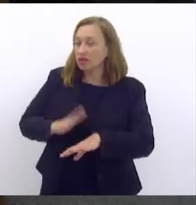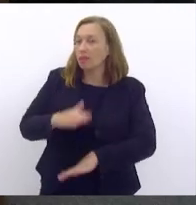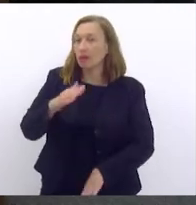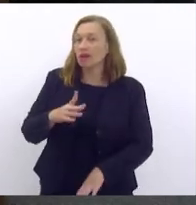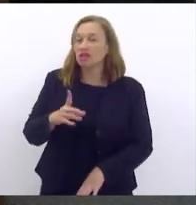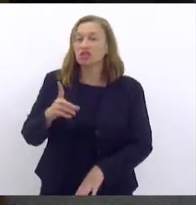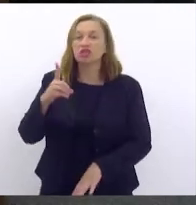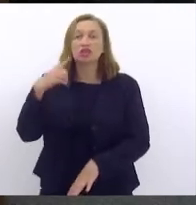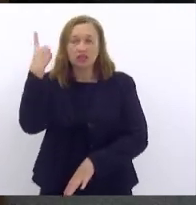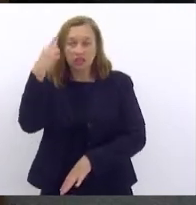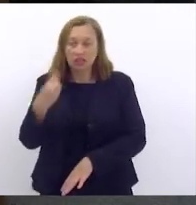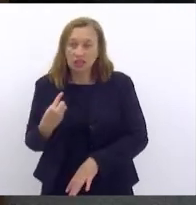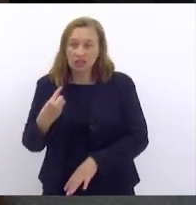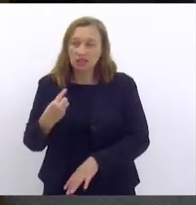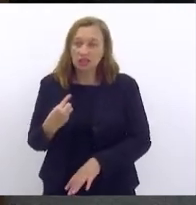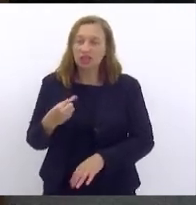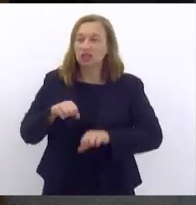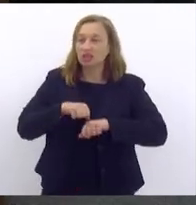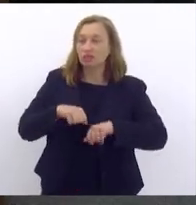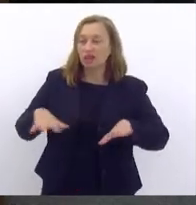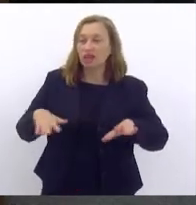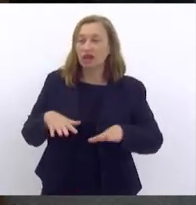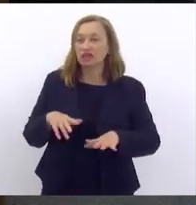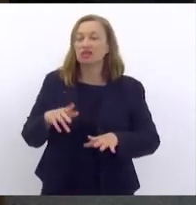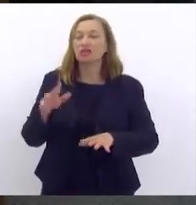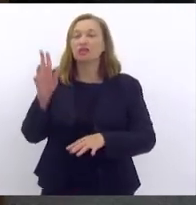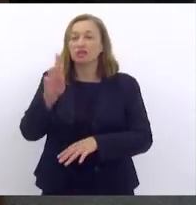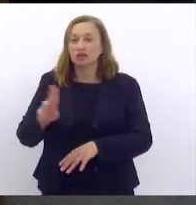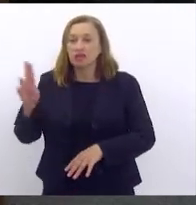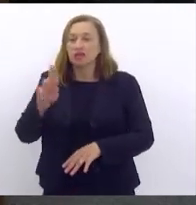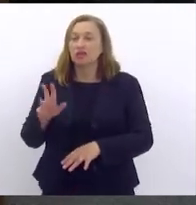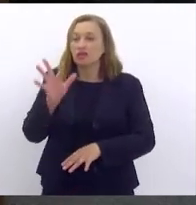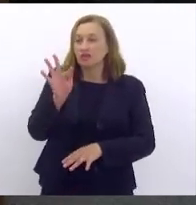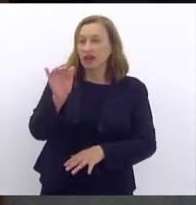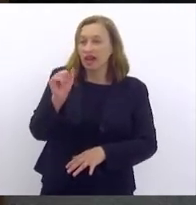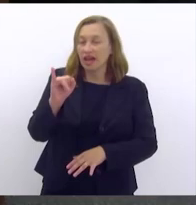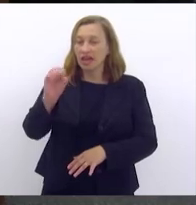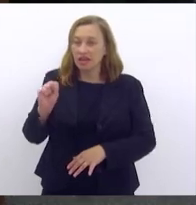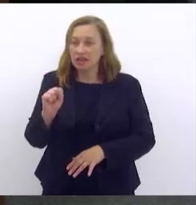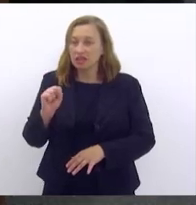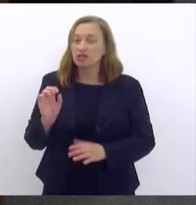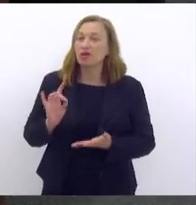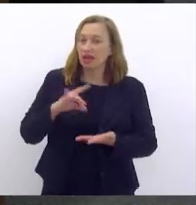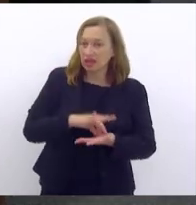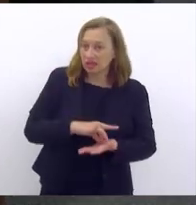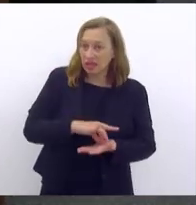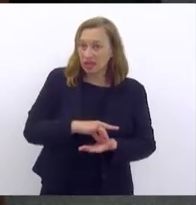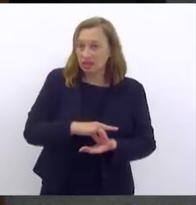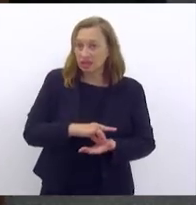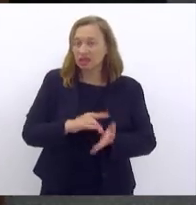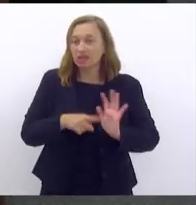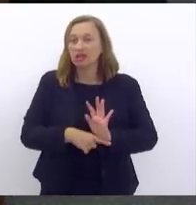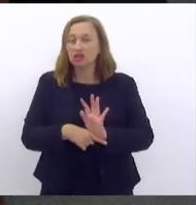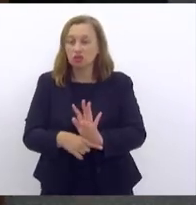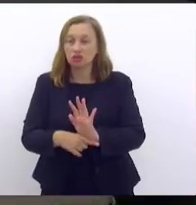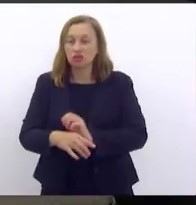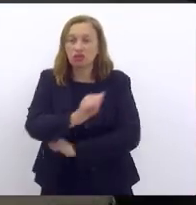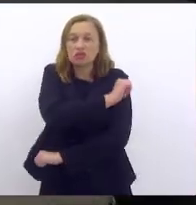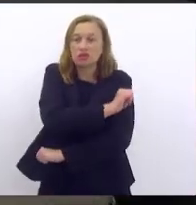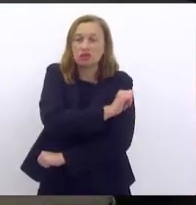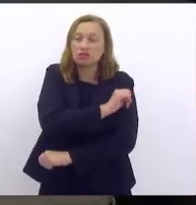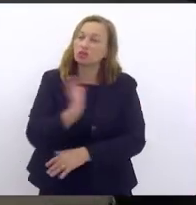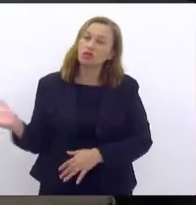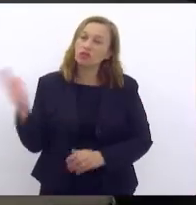ser a única e nem quero. Para isso, o FECAES pode se tornar uma realidade para promover assistência estudantil. Então,